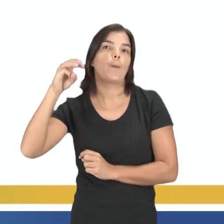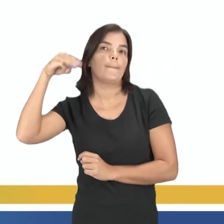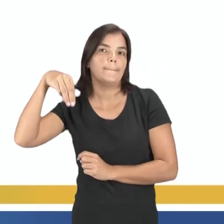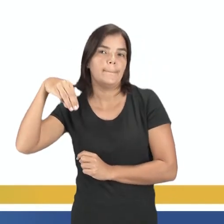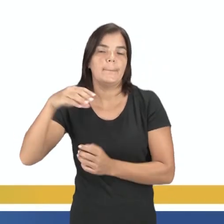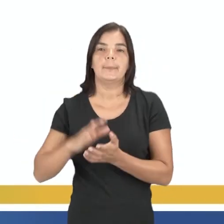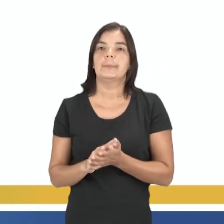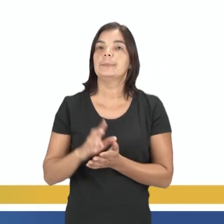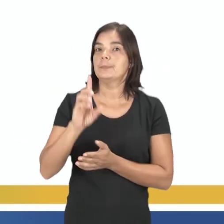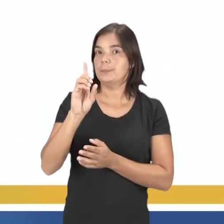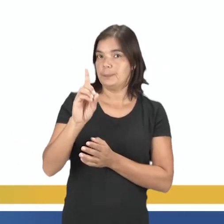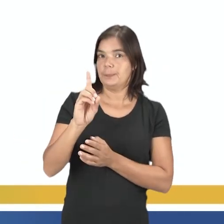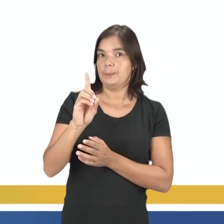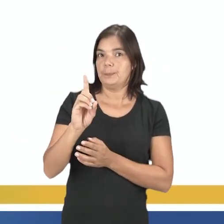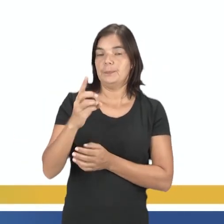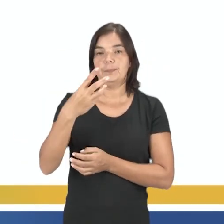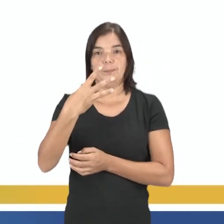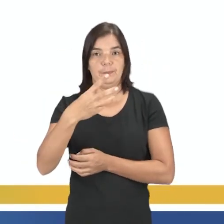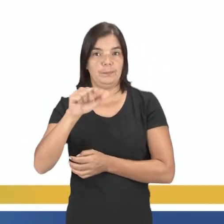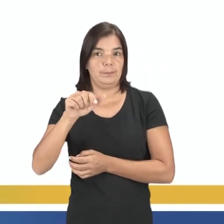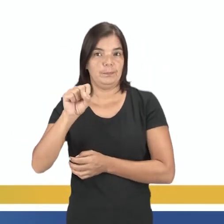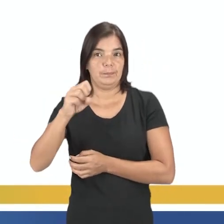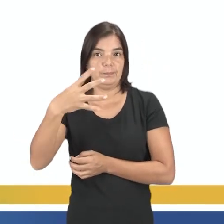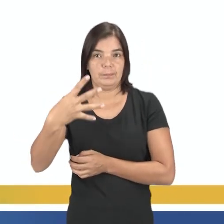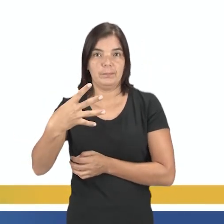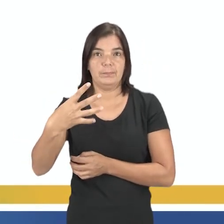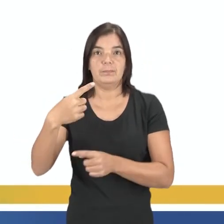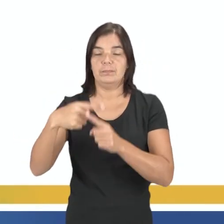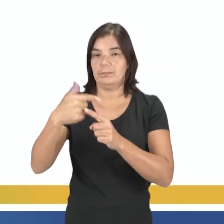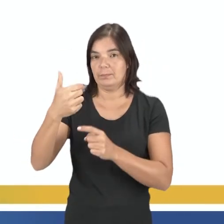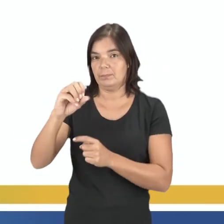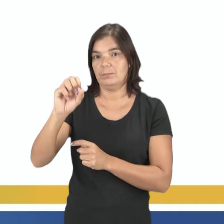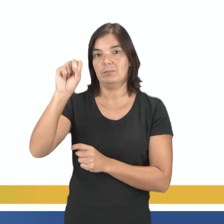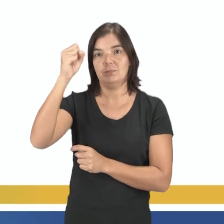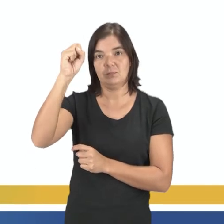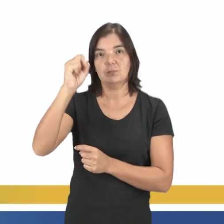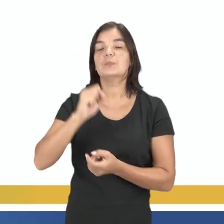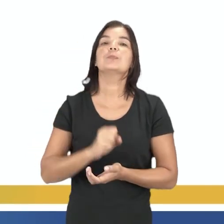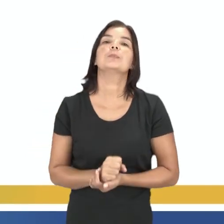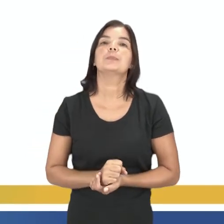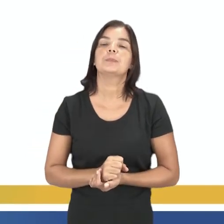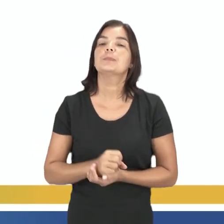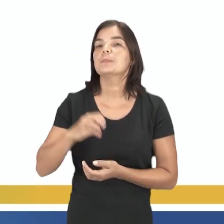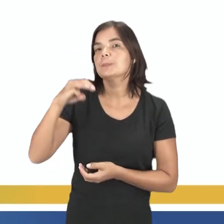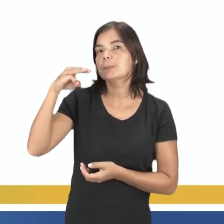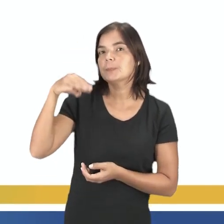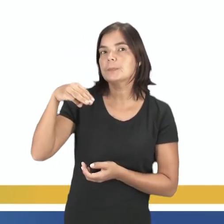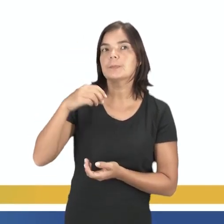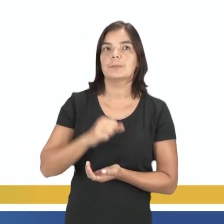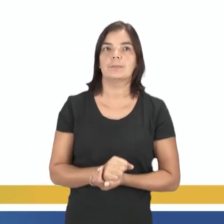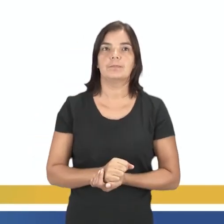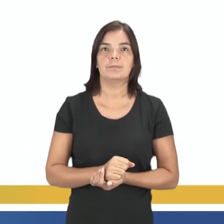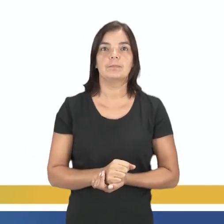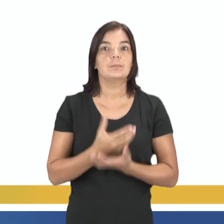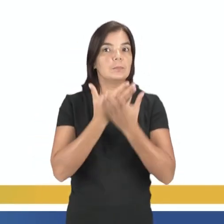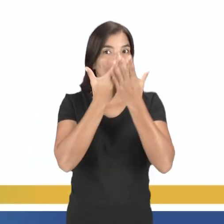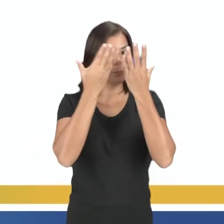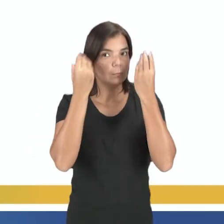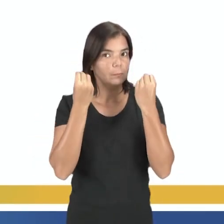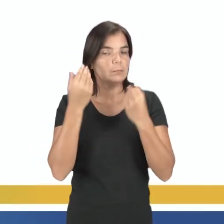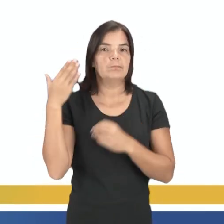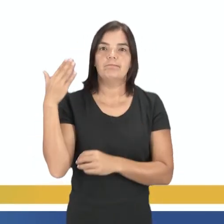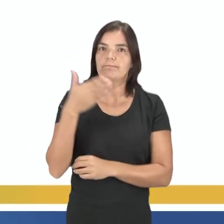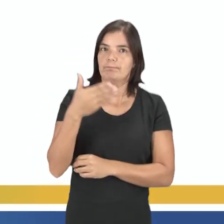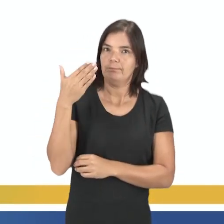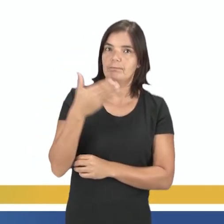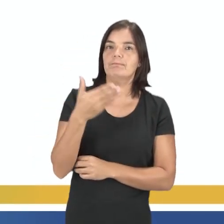para a distância, você utiliza o valor de 3,84 vezes 10 a 8 metros. E não esquece o valor da